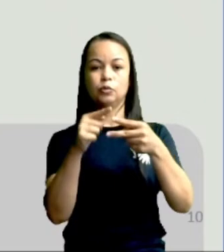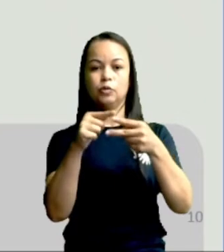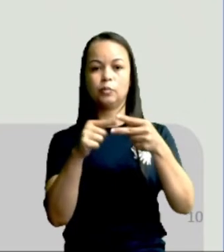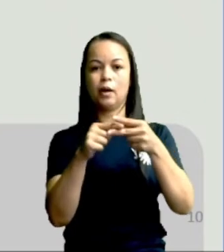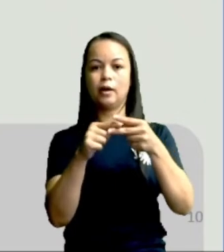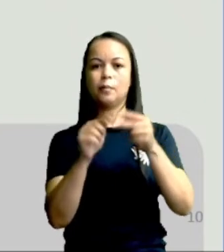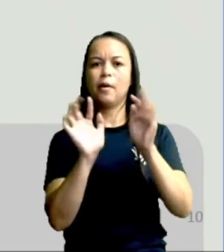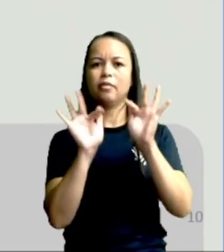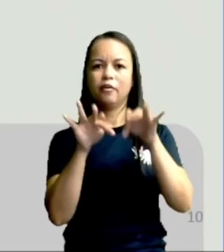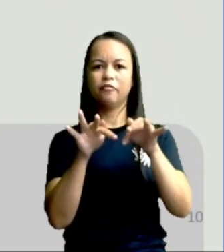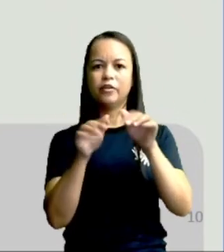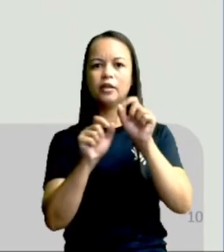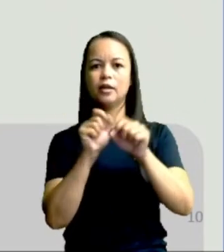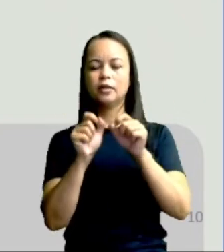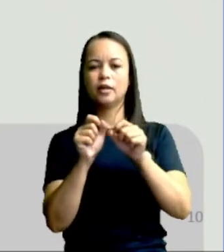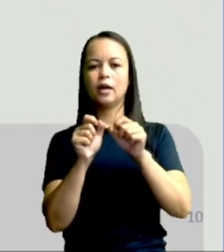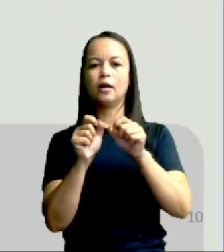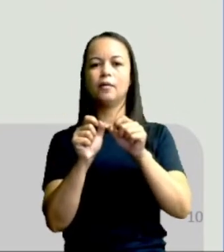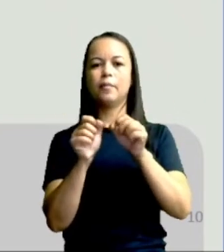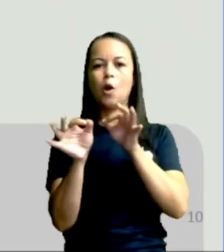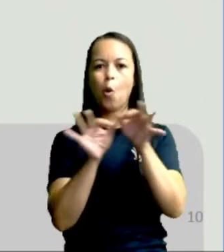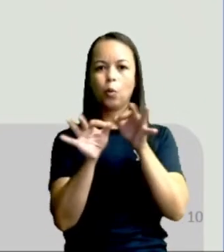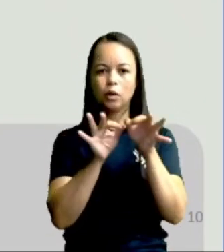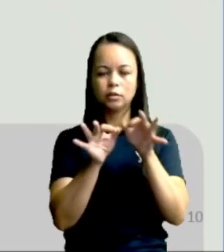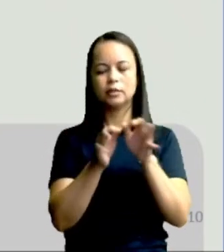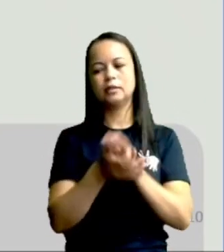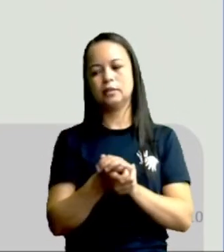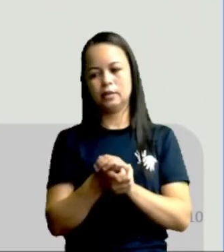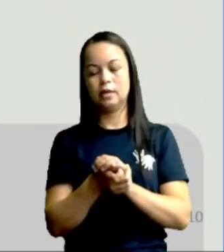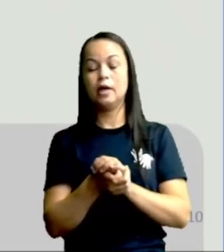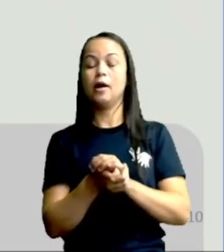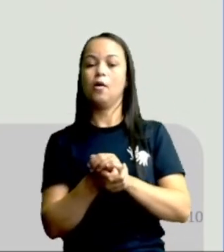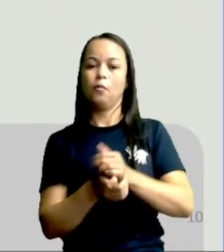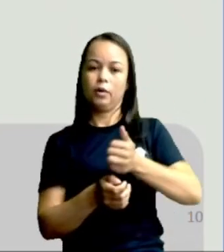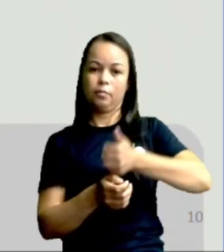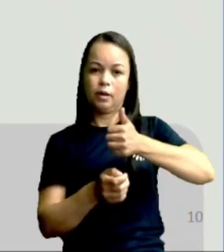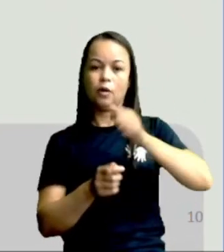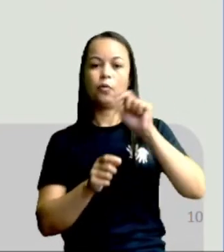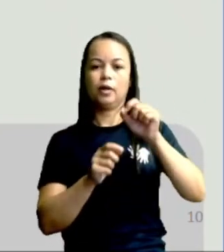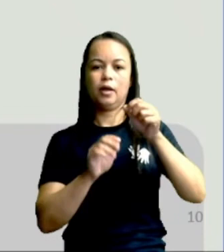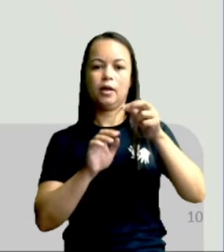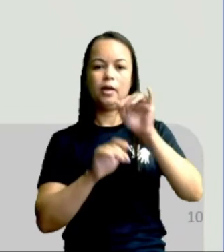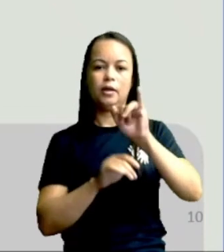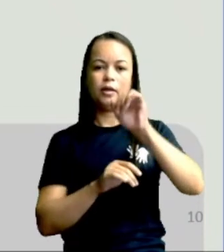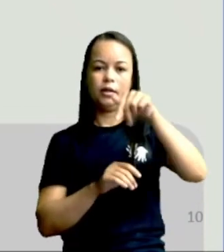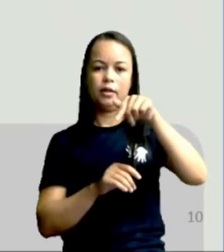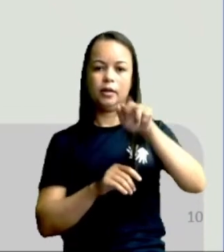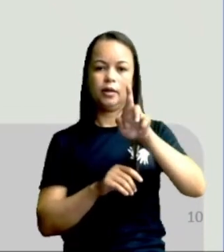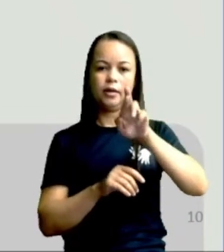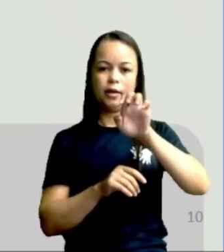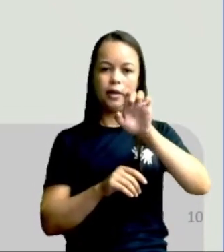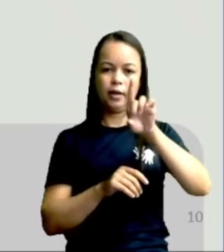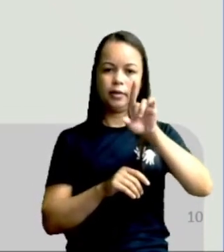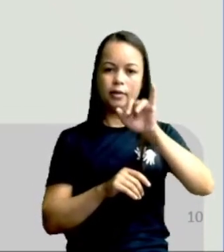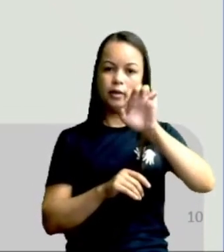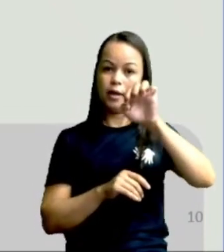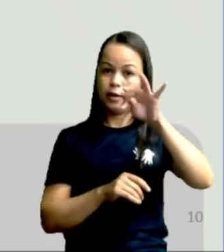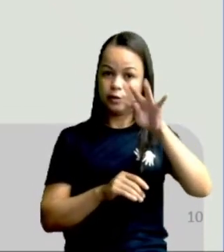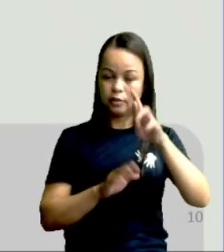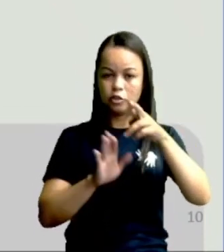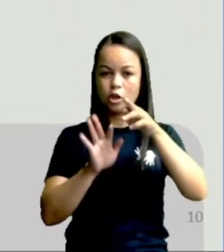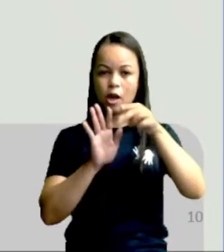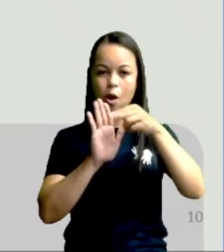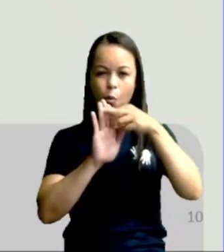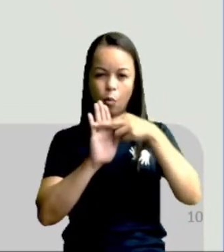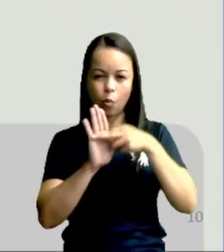bem definidas. Lembre ali como eu apresentei. Ingredientes e depois o modo de preparo,